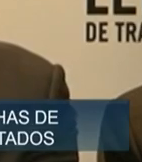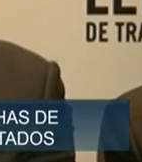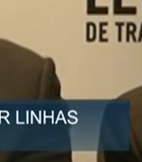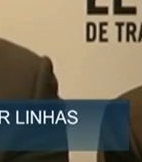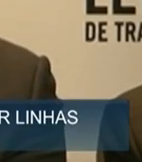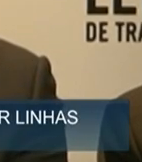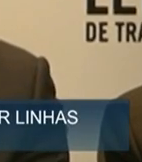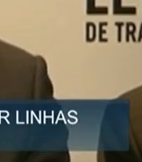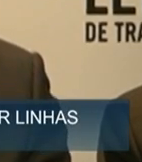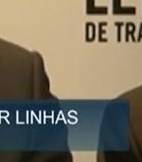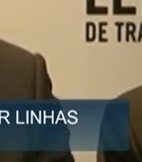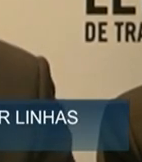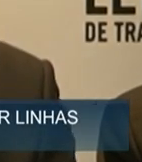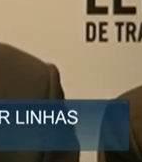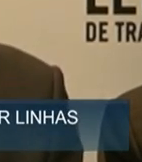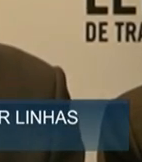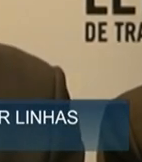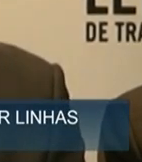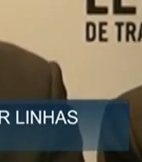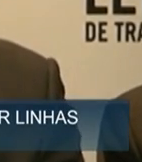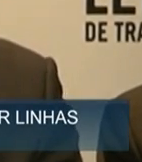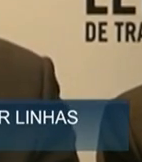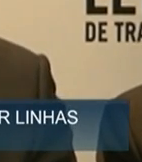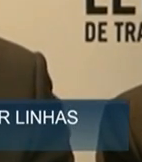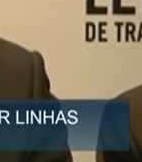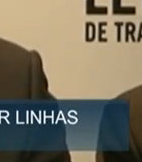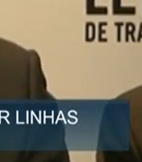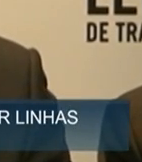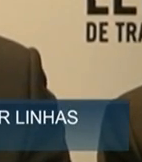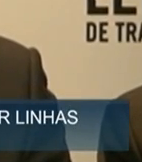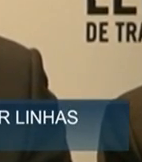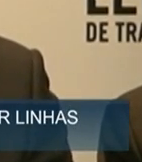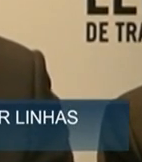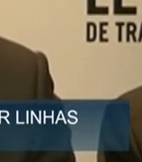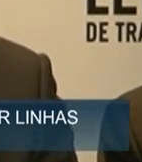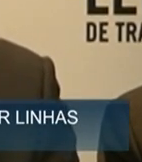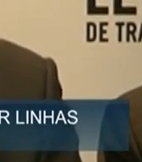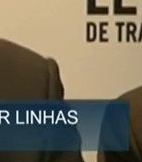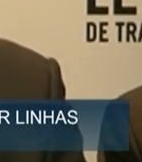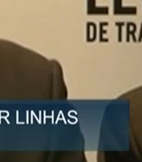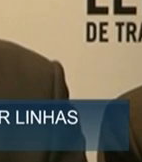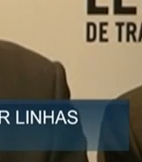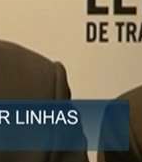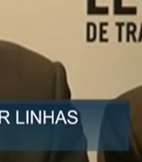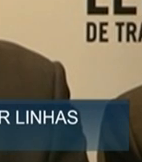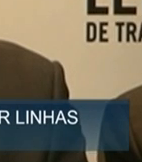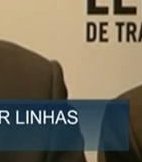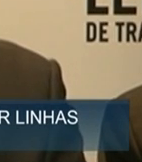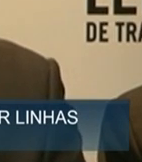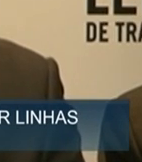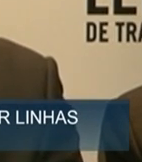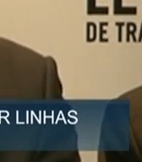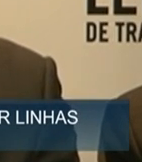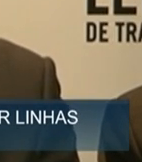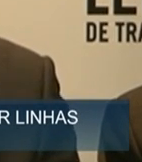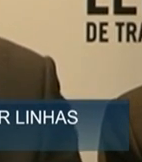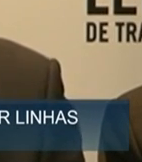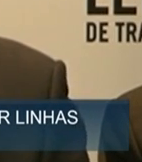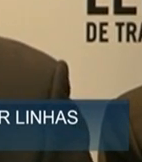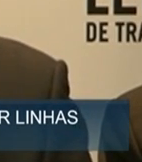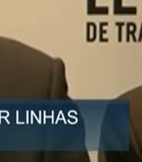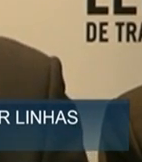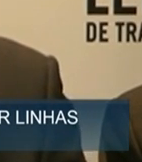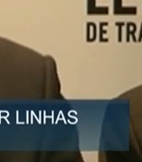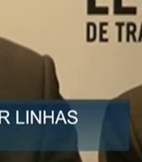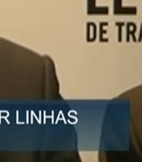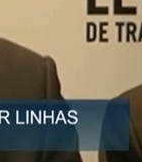de Energia Elétrica nesta manhã de terça-feira. Parabenizar a Eletrosul, que foi vencedora do lote A. E aqui me cabe